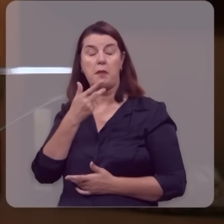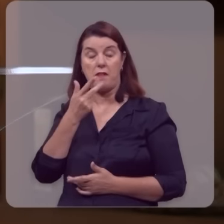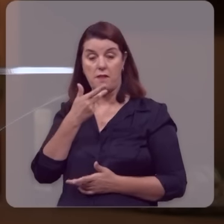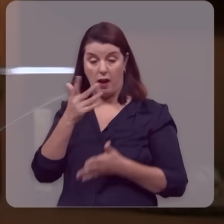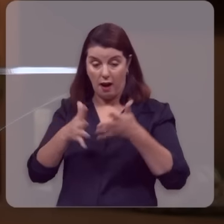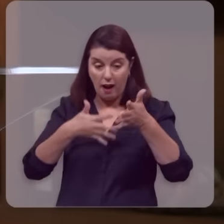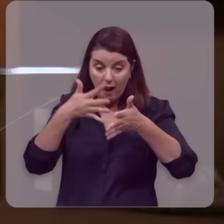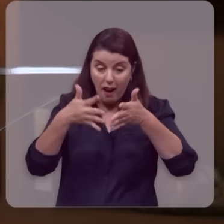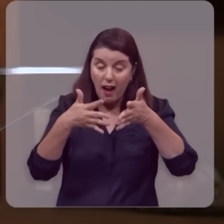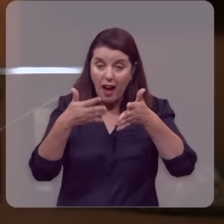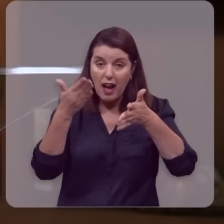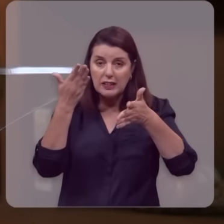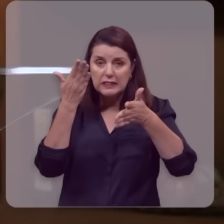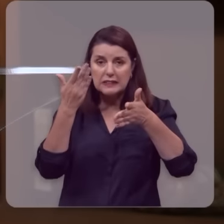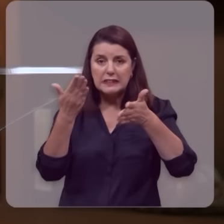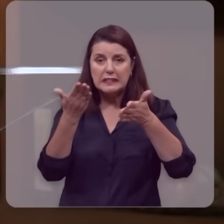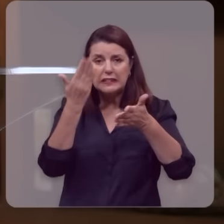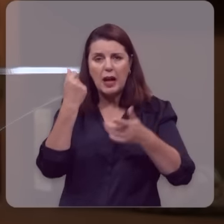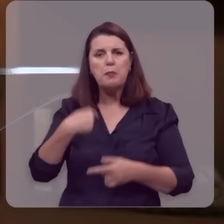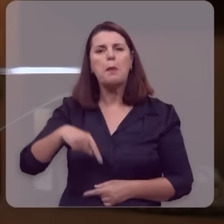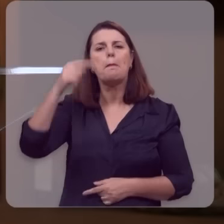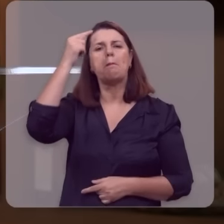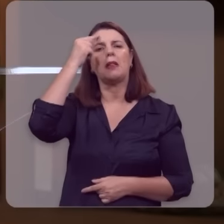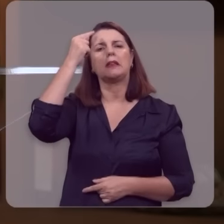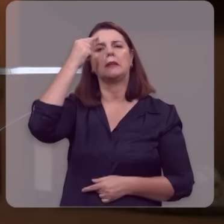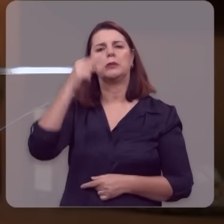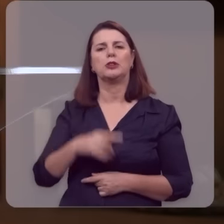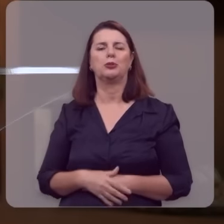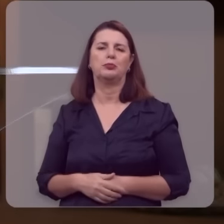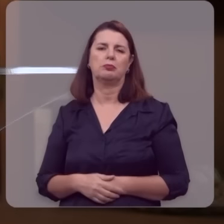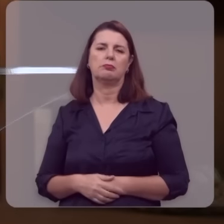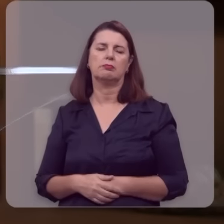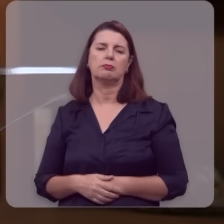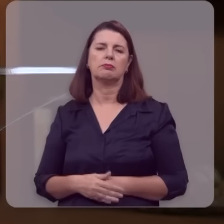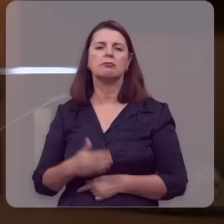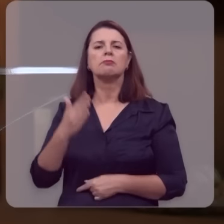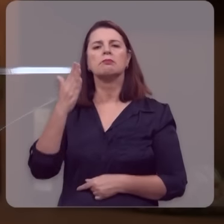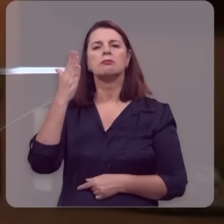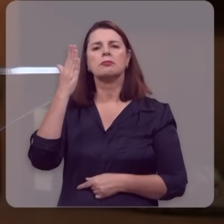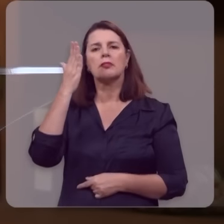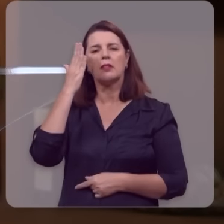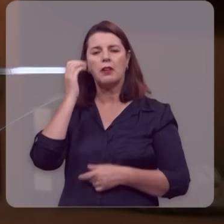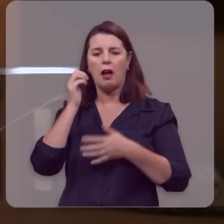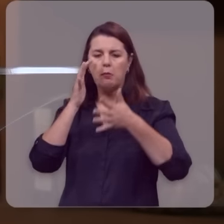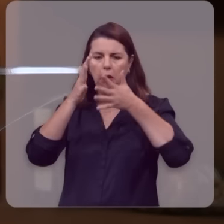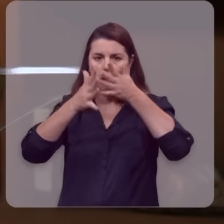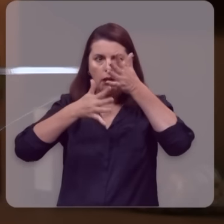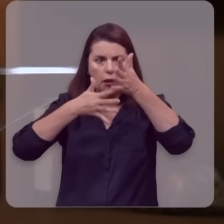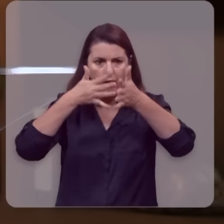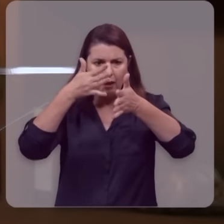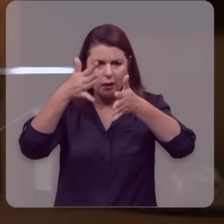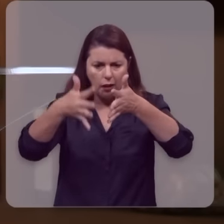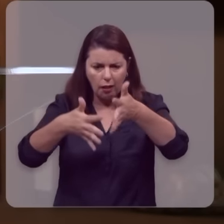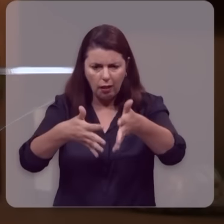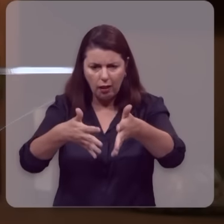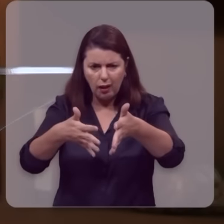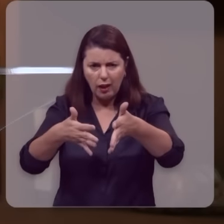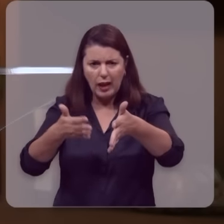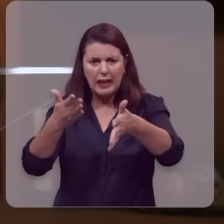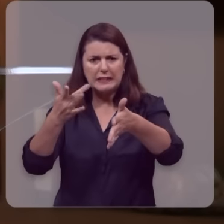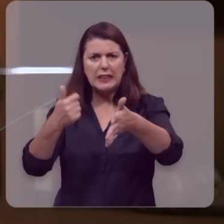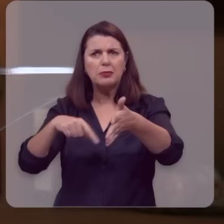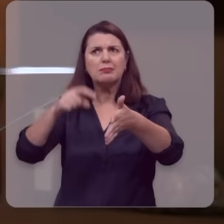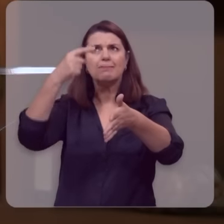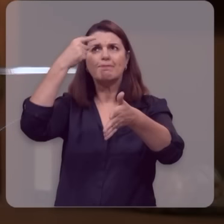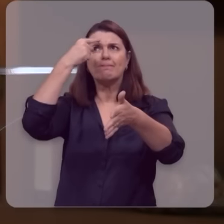fala e o que você não fala ele conhece O que você já verbalizou e ele conhece apenas as